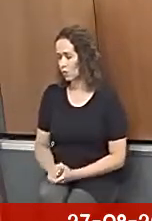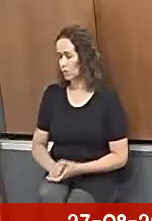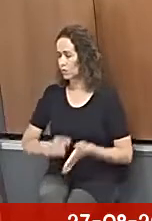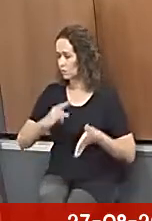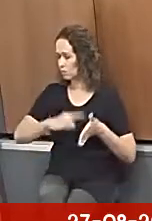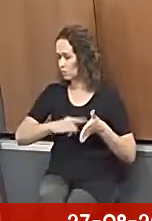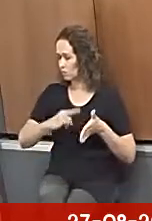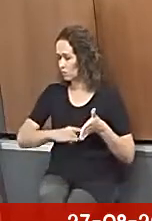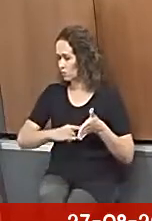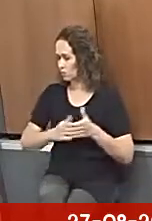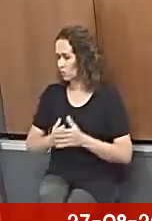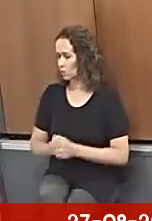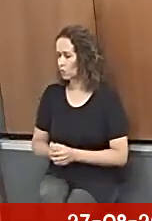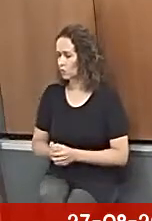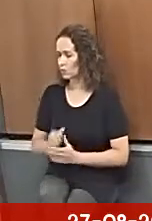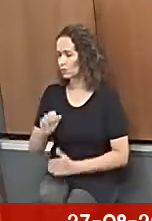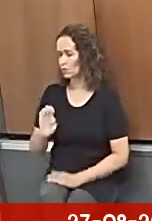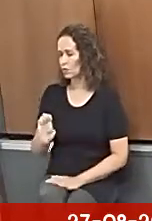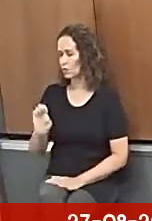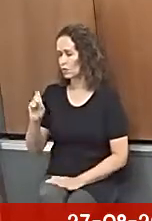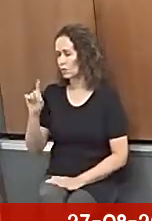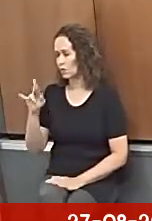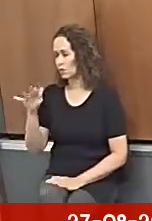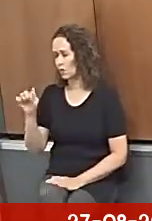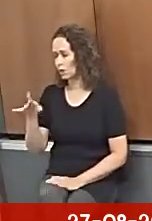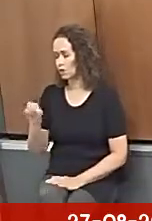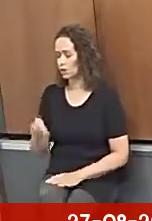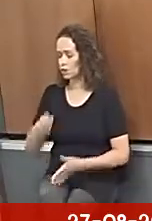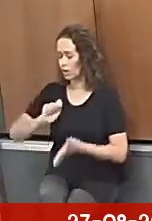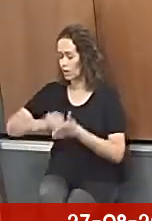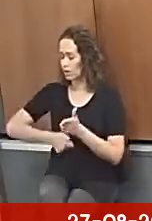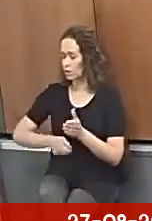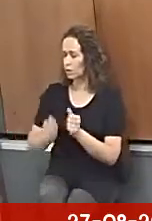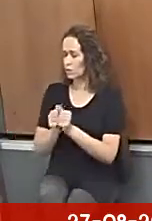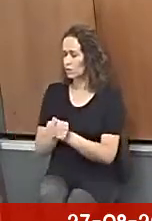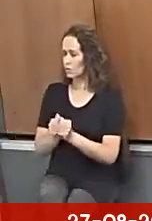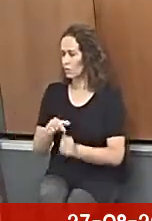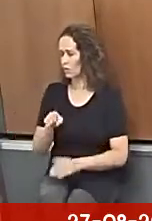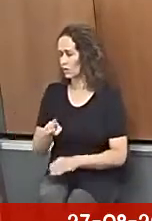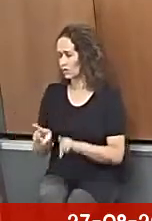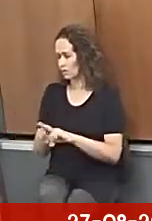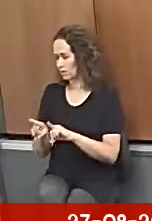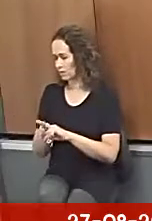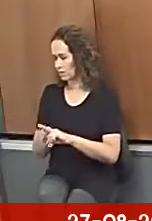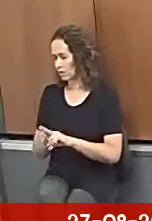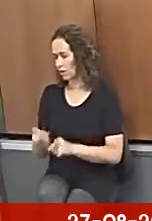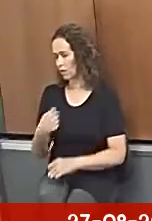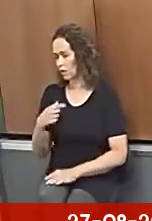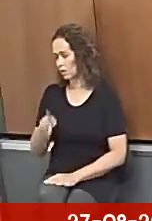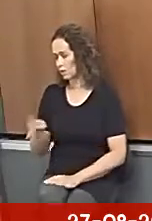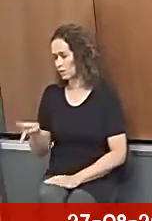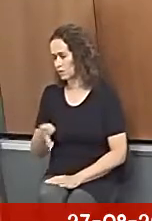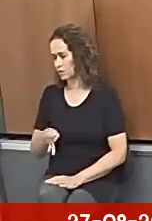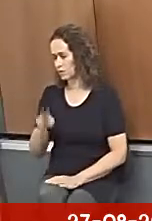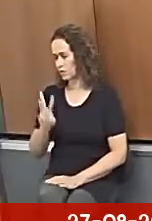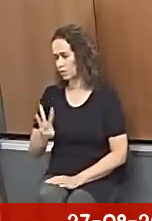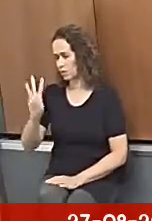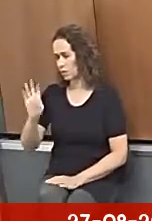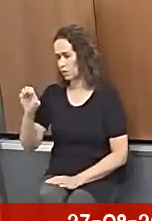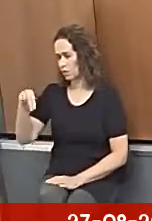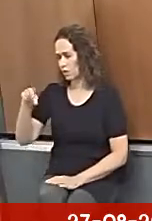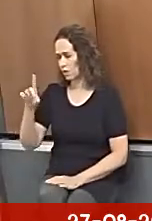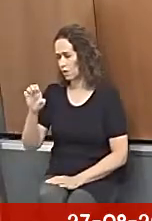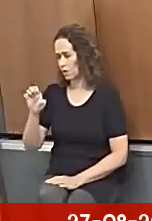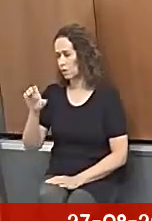autoria do deputado duarte peixe e assinou junto com o deputado as bechi e o deputado professor wayne também o deputado josé